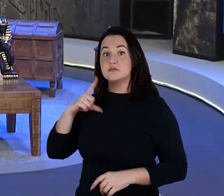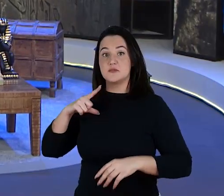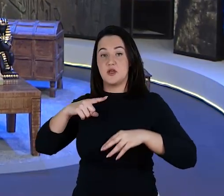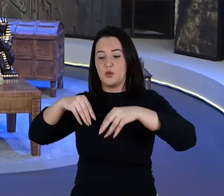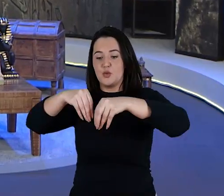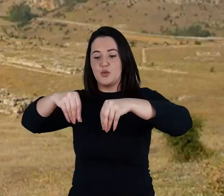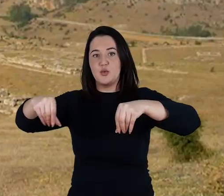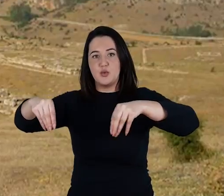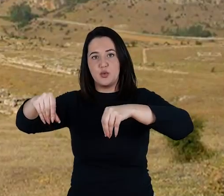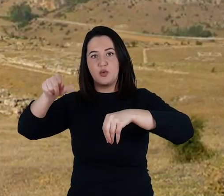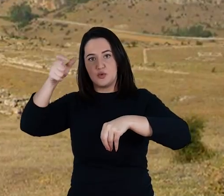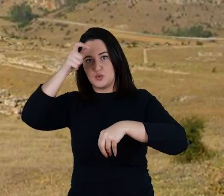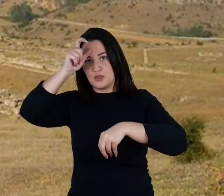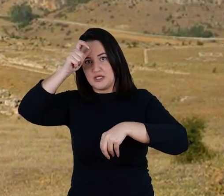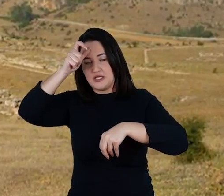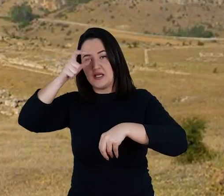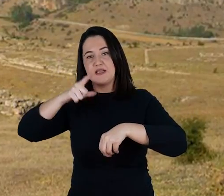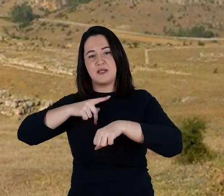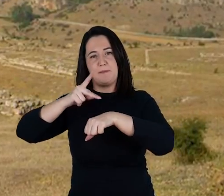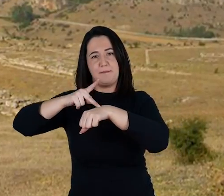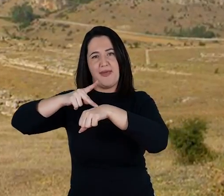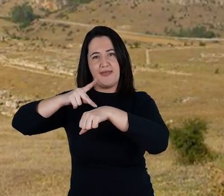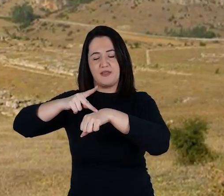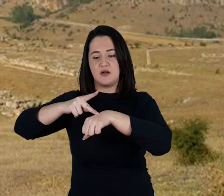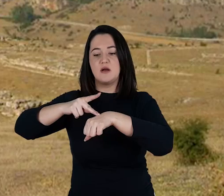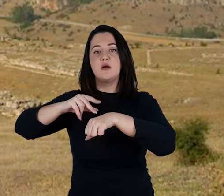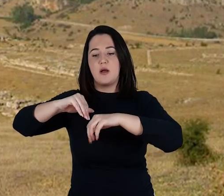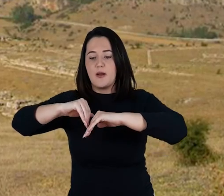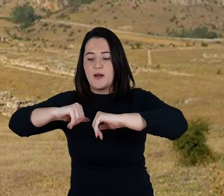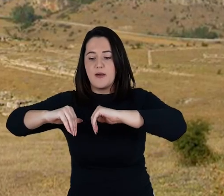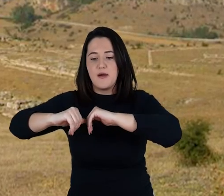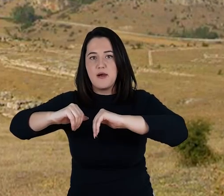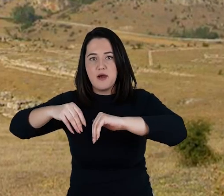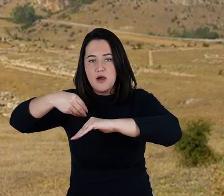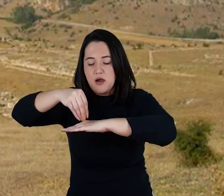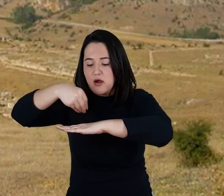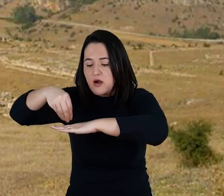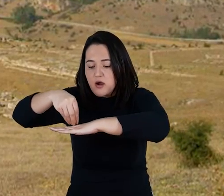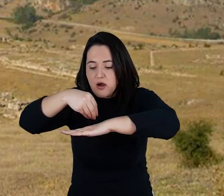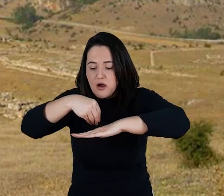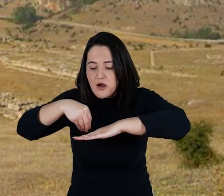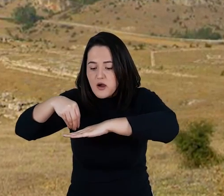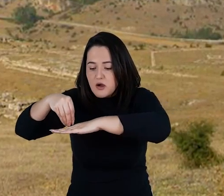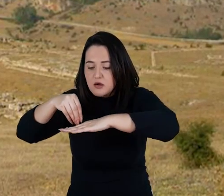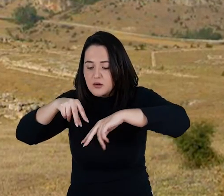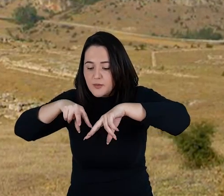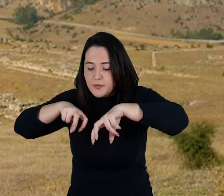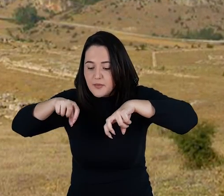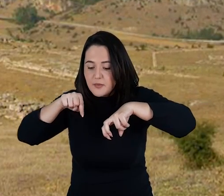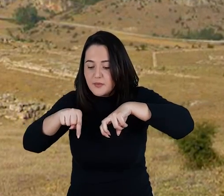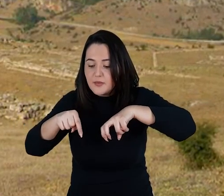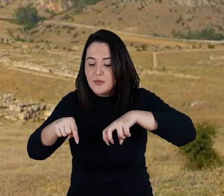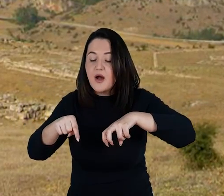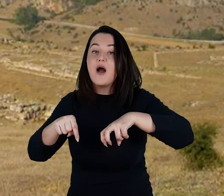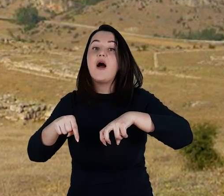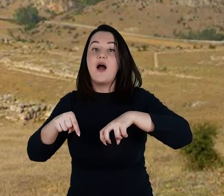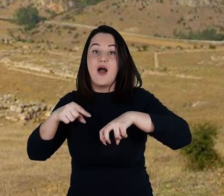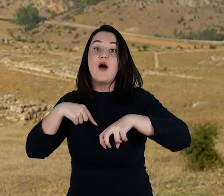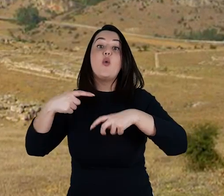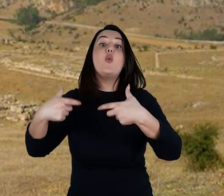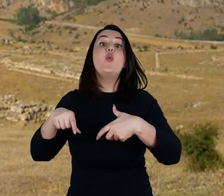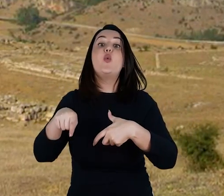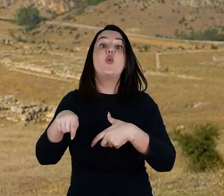fica na atual Turquia. Essas pedras foram escavadas e perceberam que aqui estava a capital dos